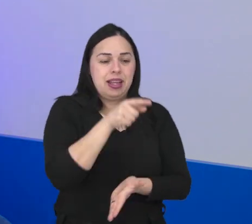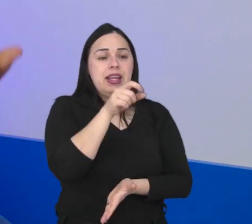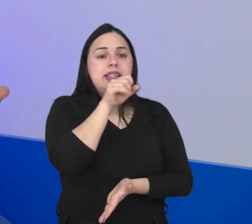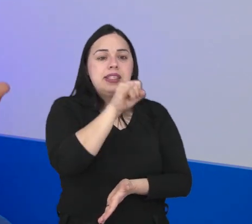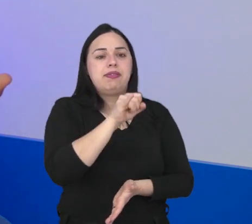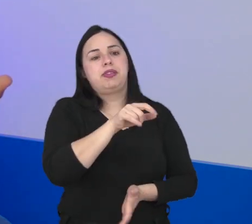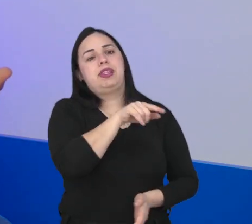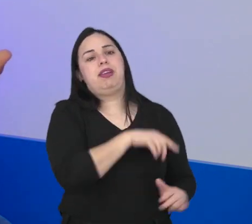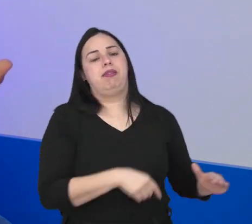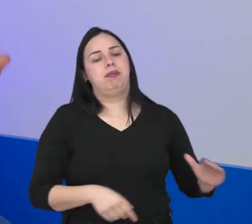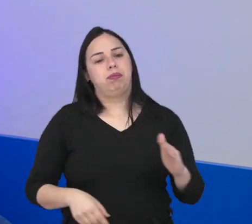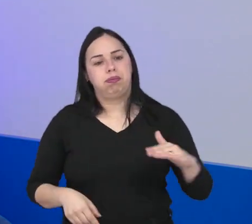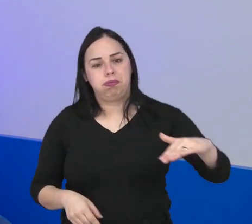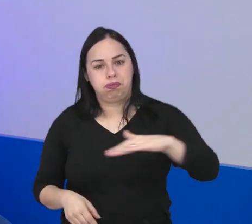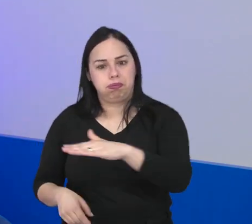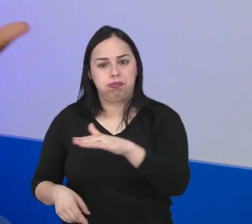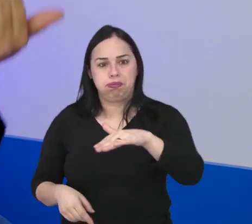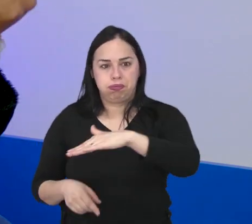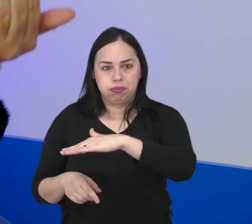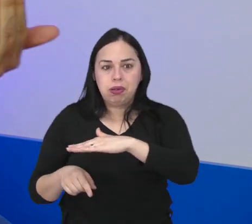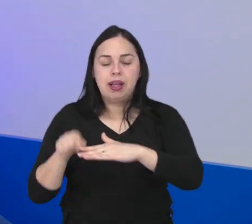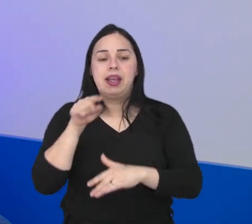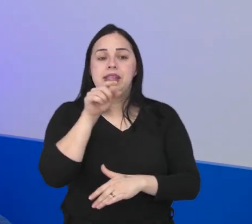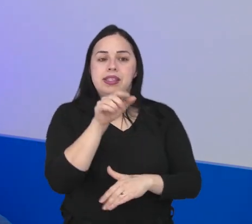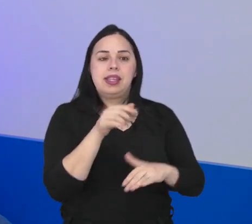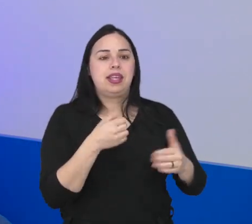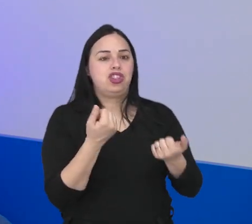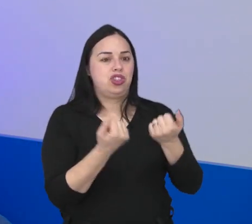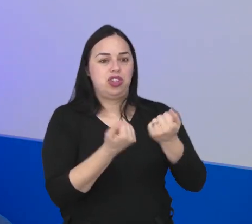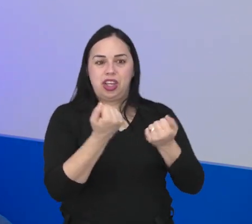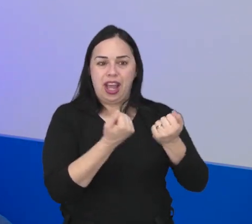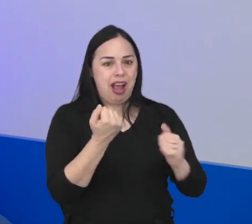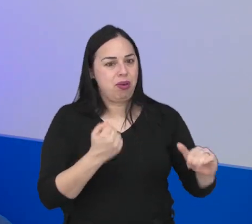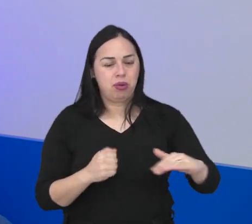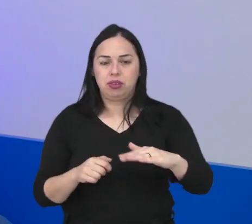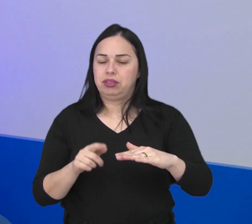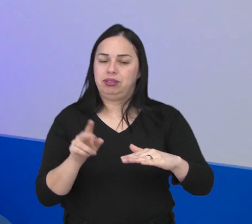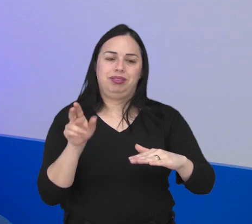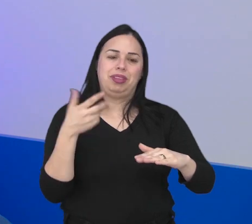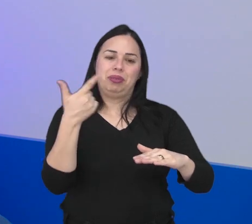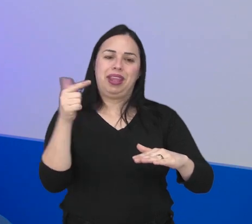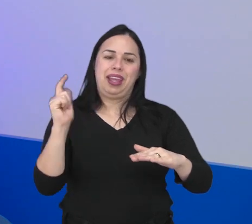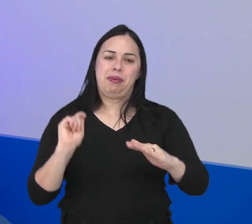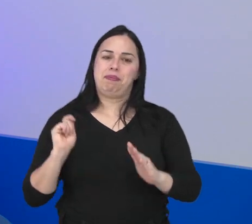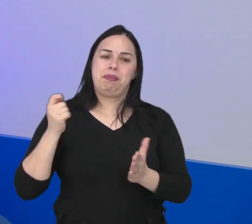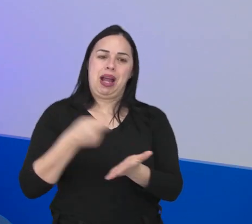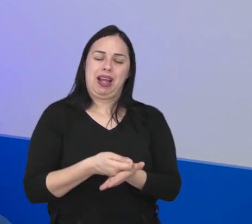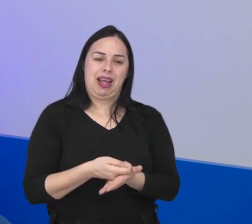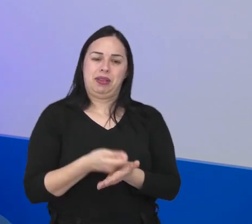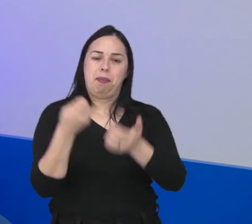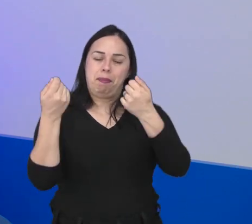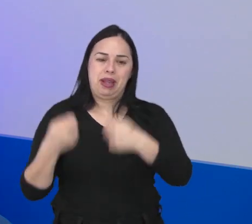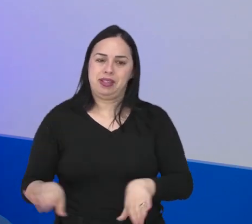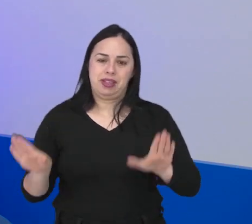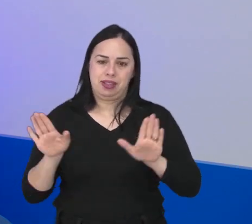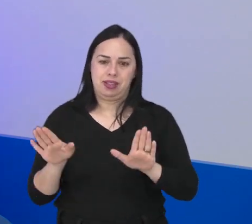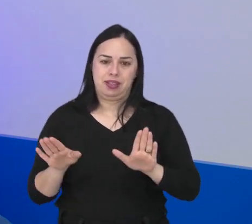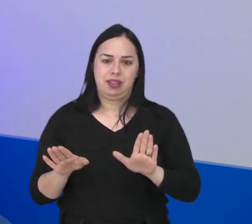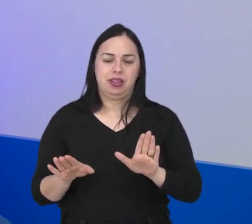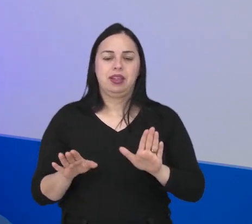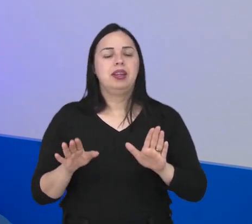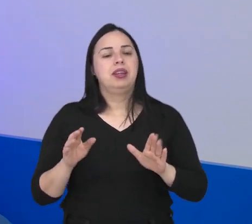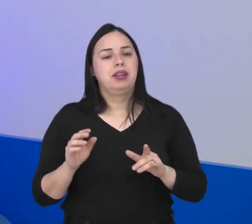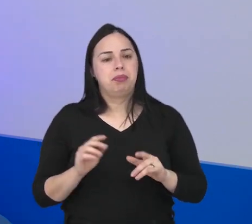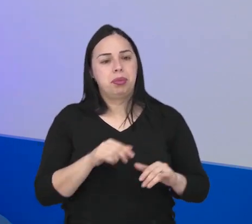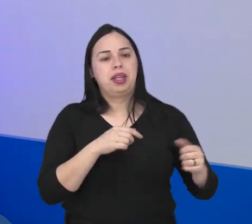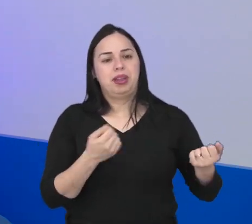de ônibus, né? Se você vai de carro, você já nem opta pelo vale-transporte, que é um direito que você sempre tem uma lista de coisas, você fala,